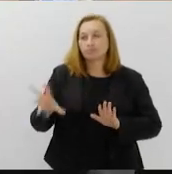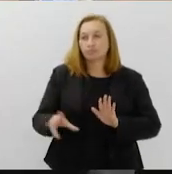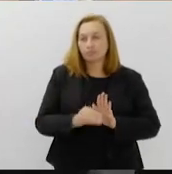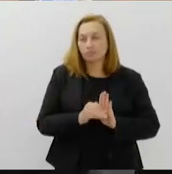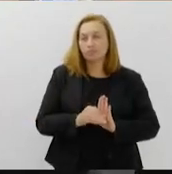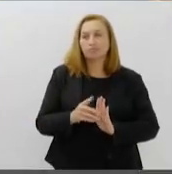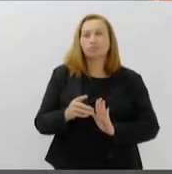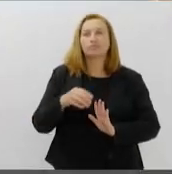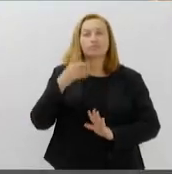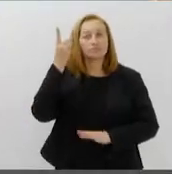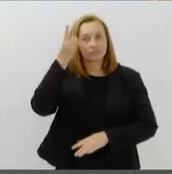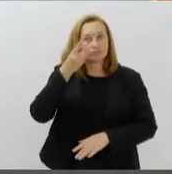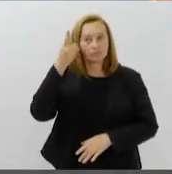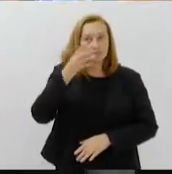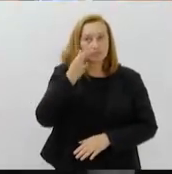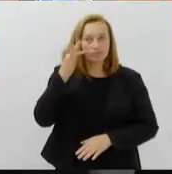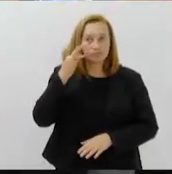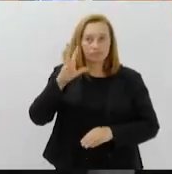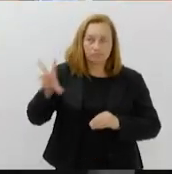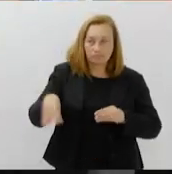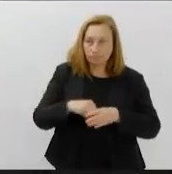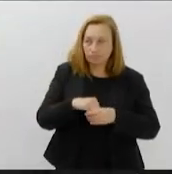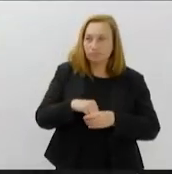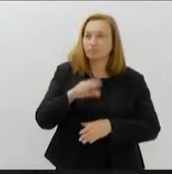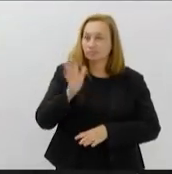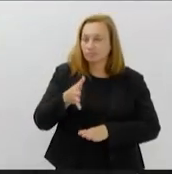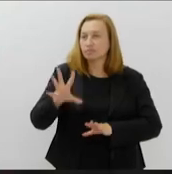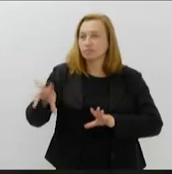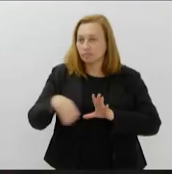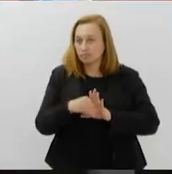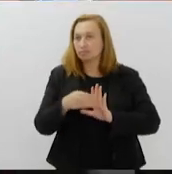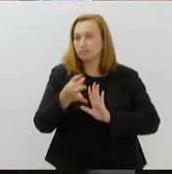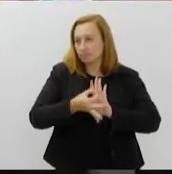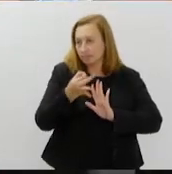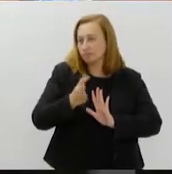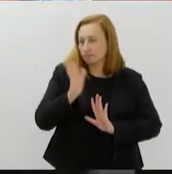Flávio Serafini que foi incorporada ao parecer. Já foi incorporada no parecer.